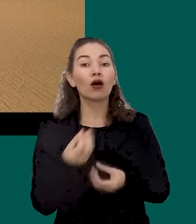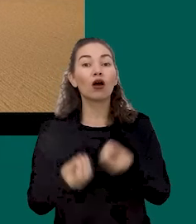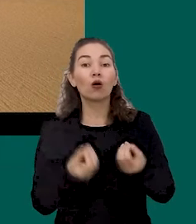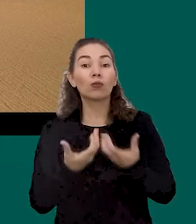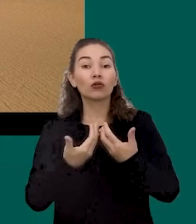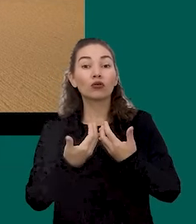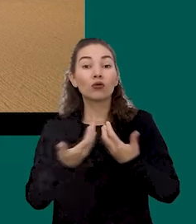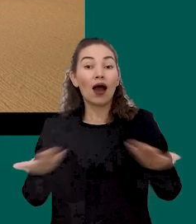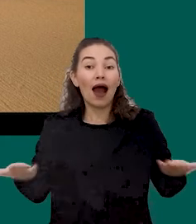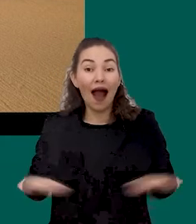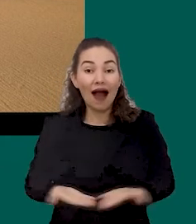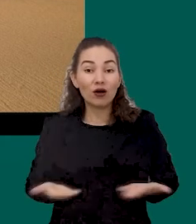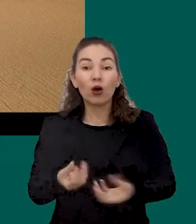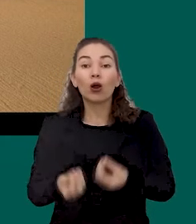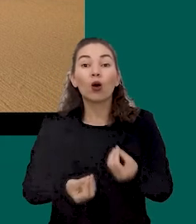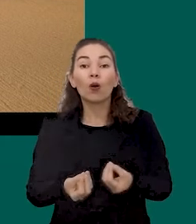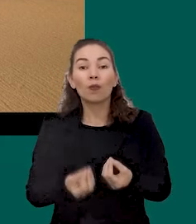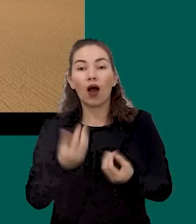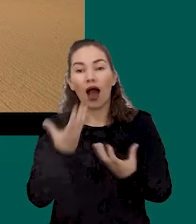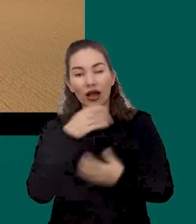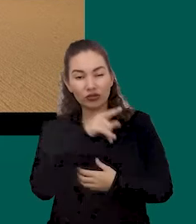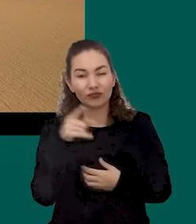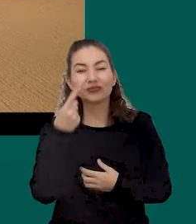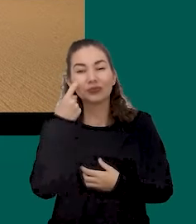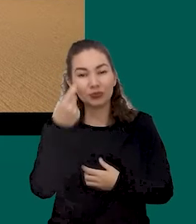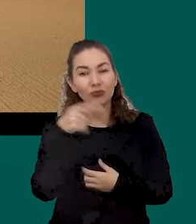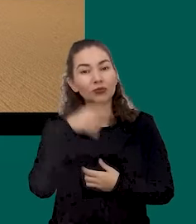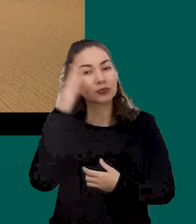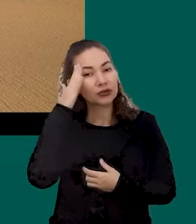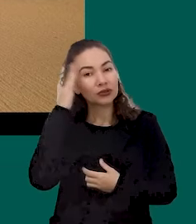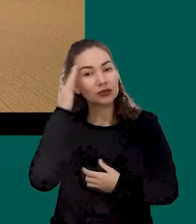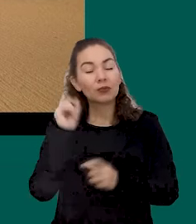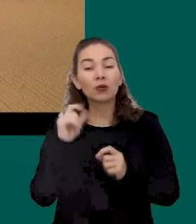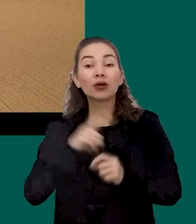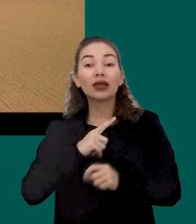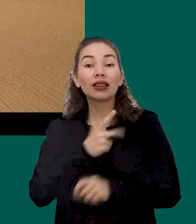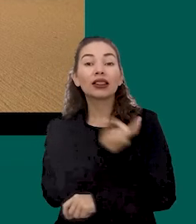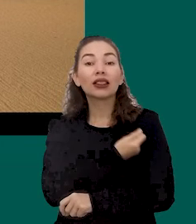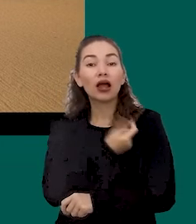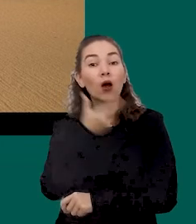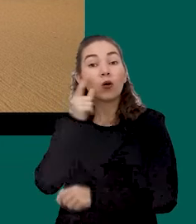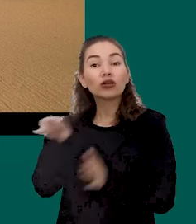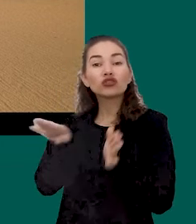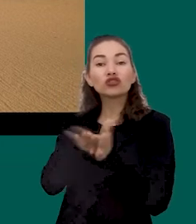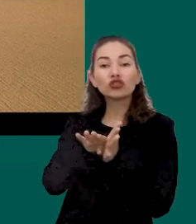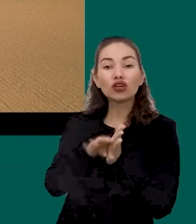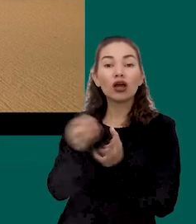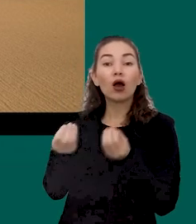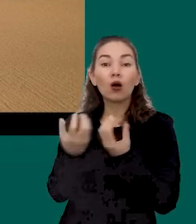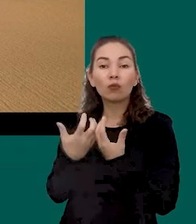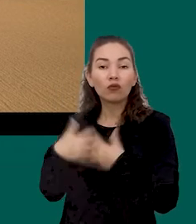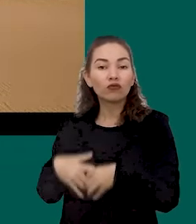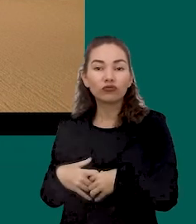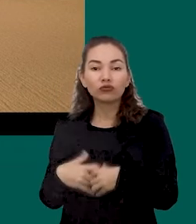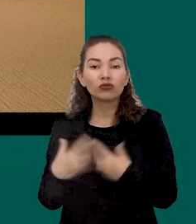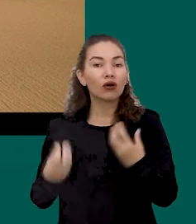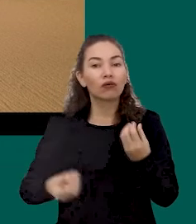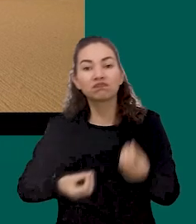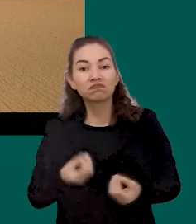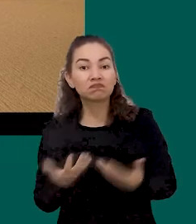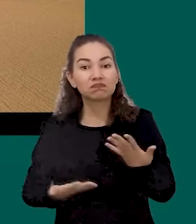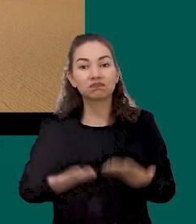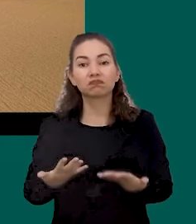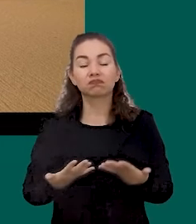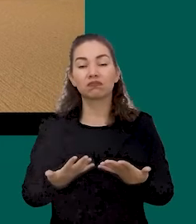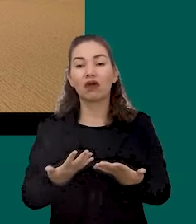estamos agora, que eu acho que deve ser uma curiosidade que todos vocês querem saber, né? O que a gente tem de vacina, o que está para chegar, como funcionam as vacinas, né? Eventualmente alguém